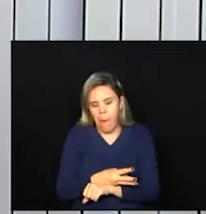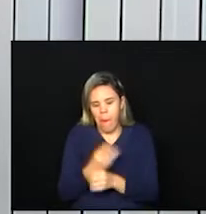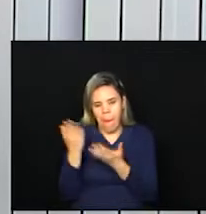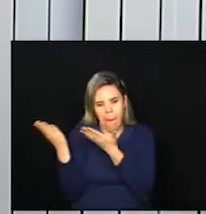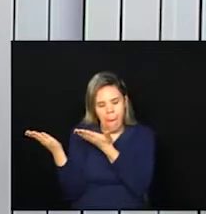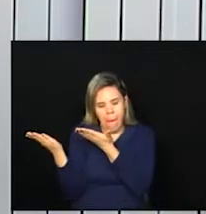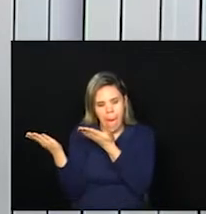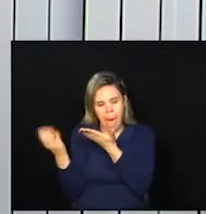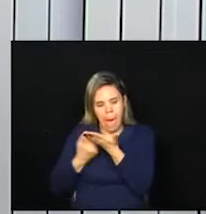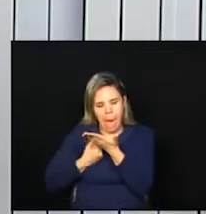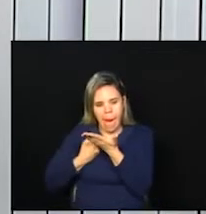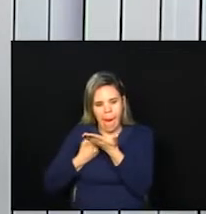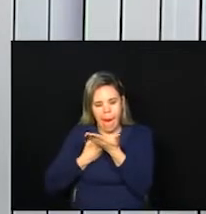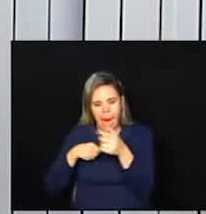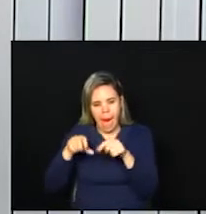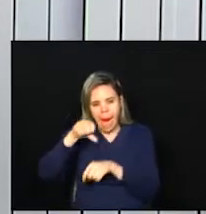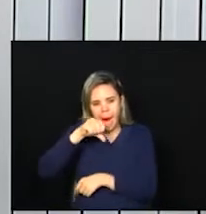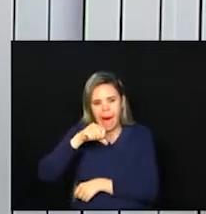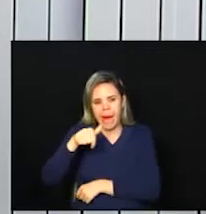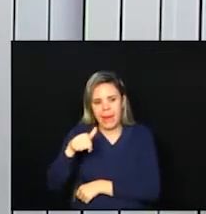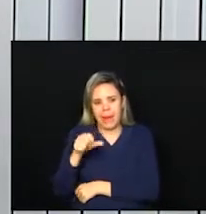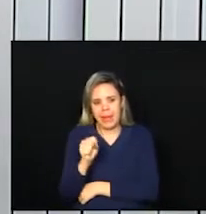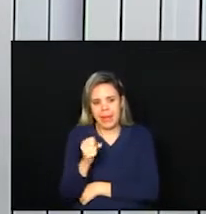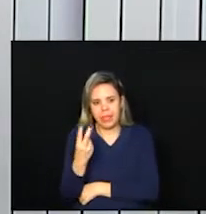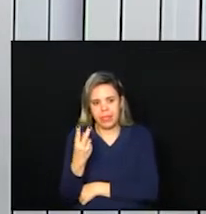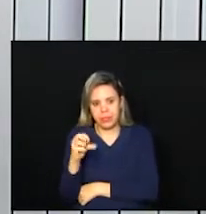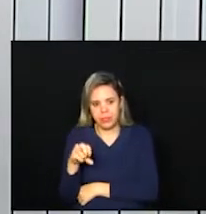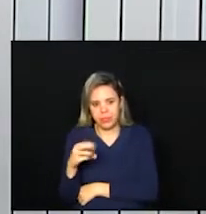19 é o nosso DDD,